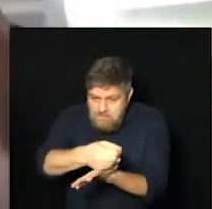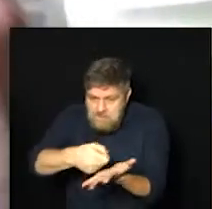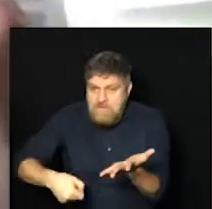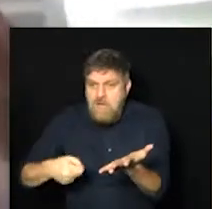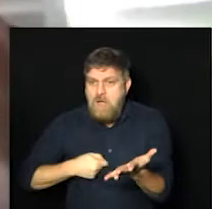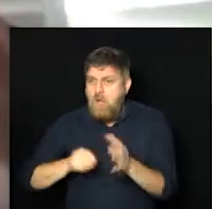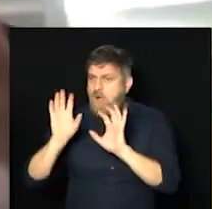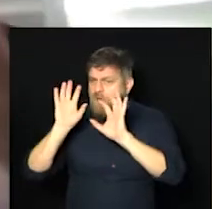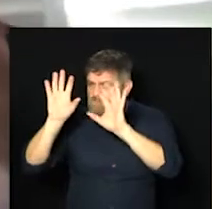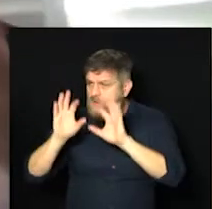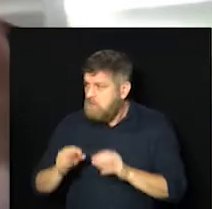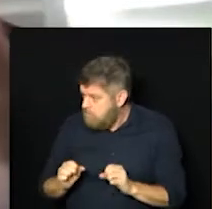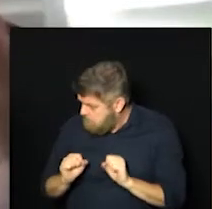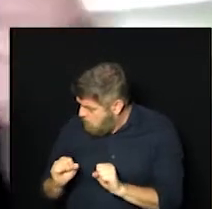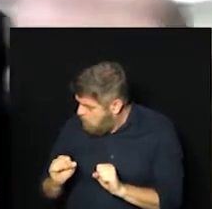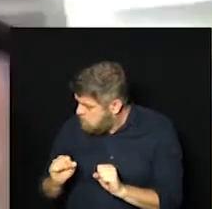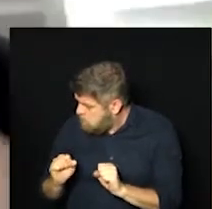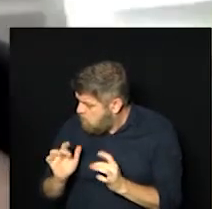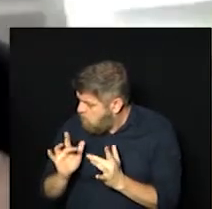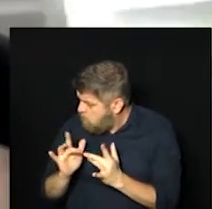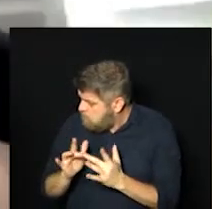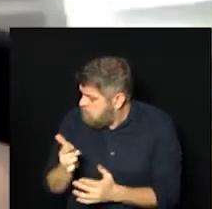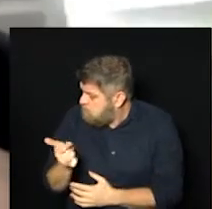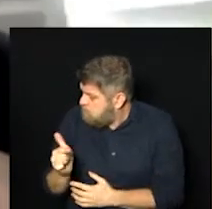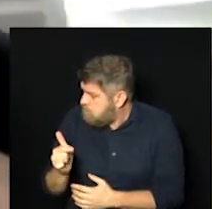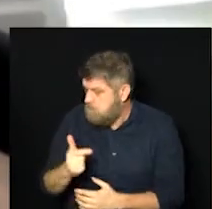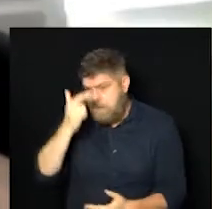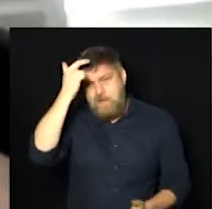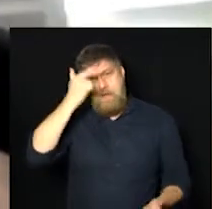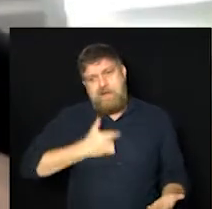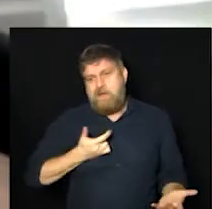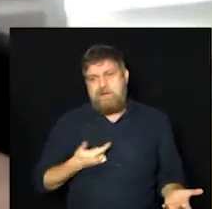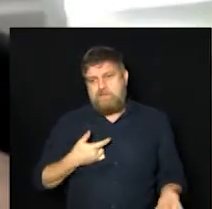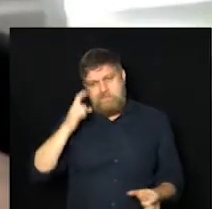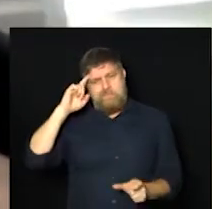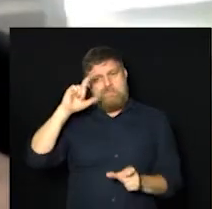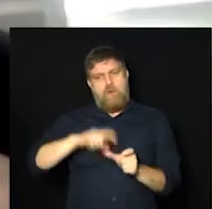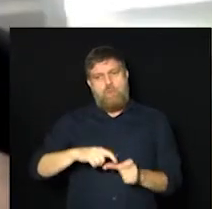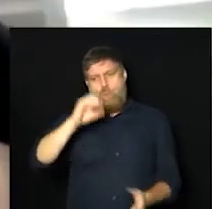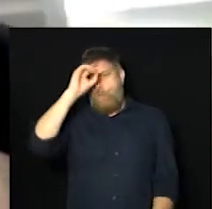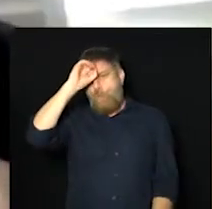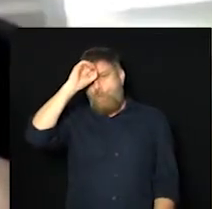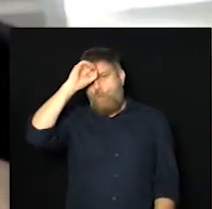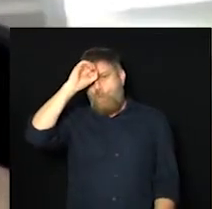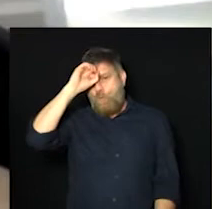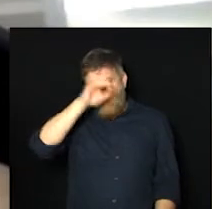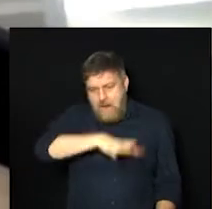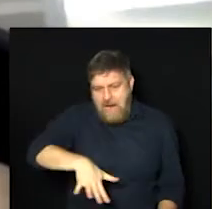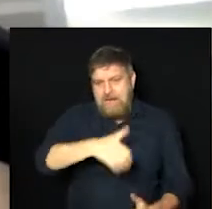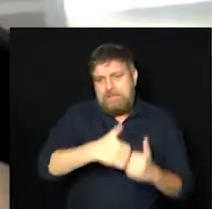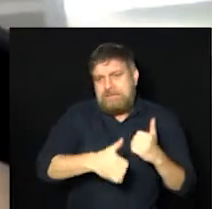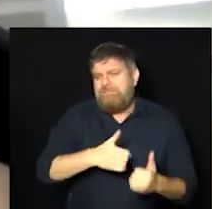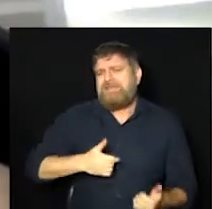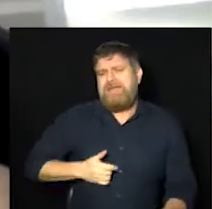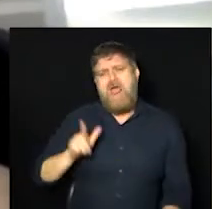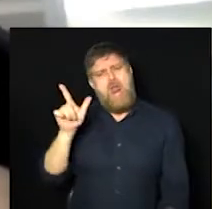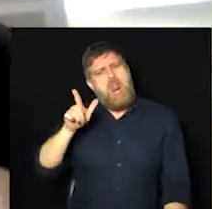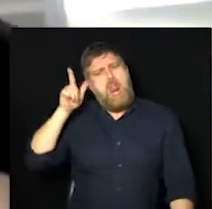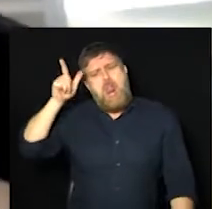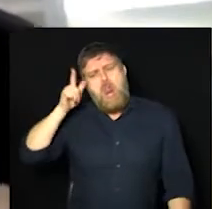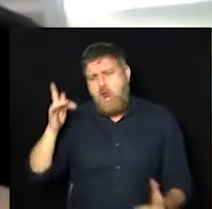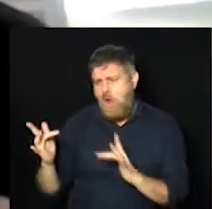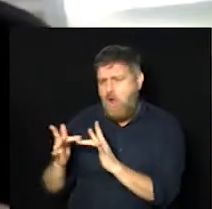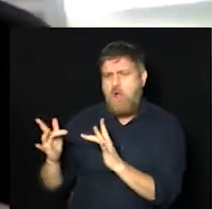tem contato? Então, eu sou analfabeto do esporte. Lógico que tem contato. O atleta